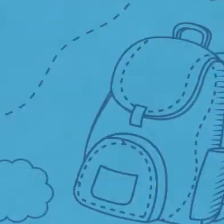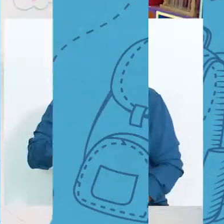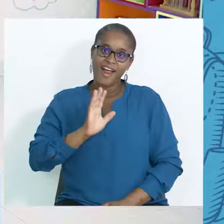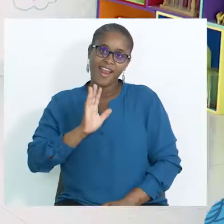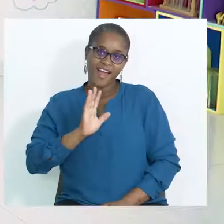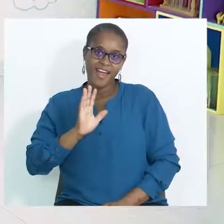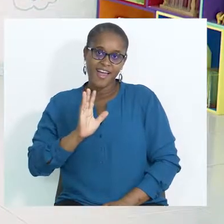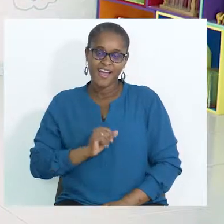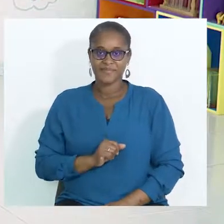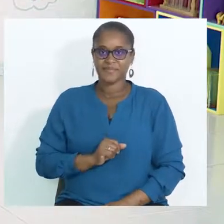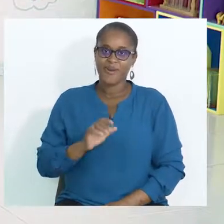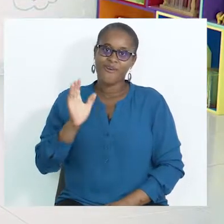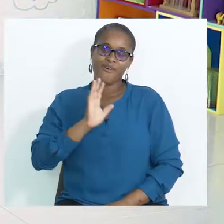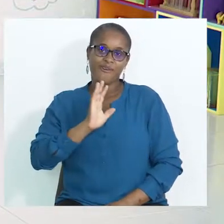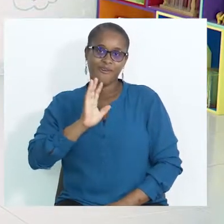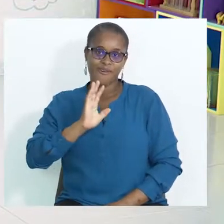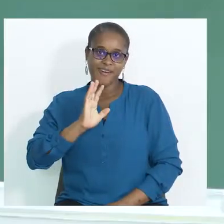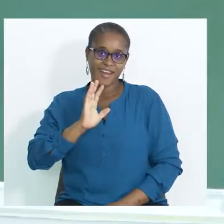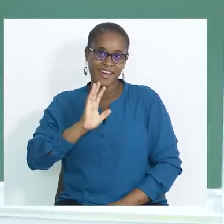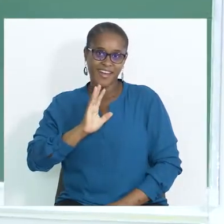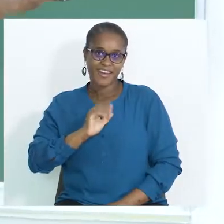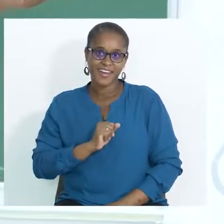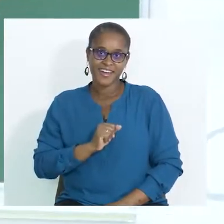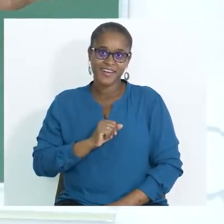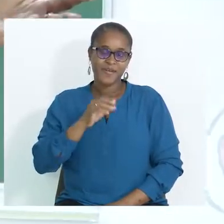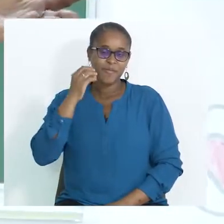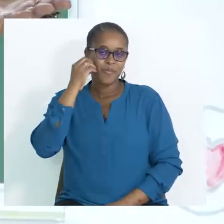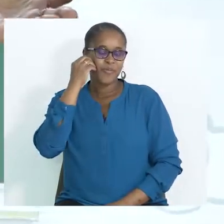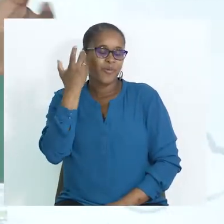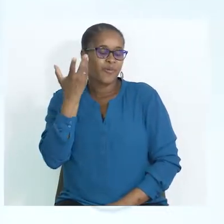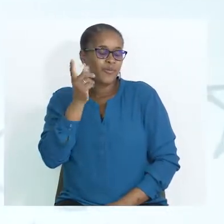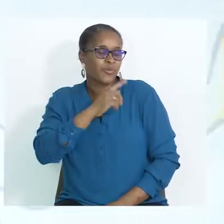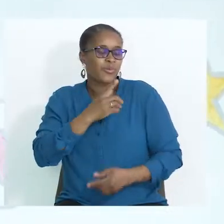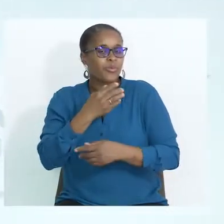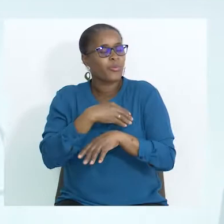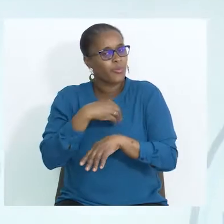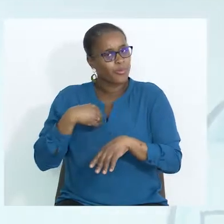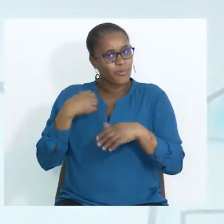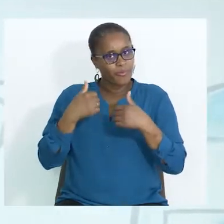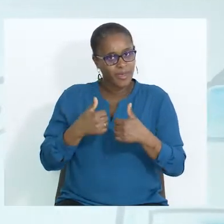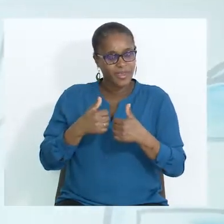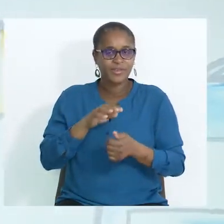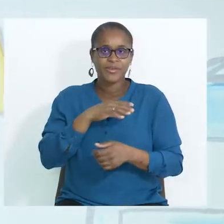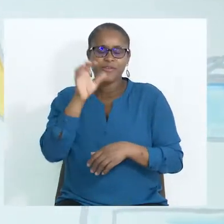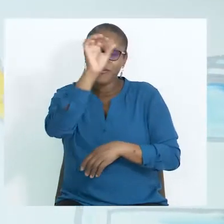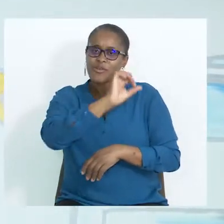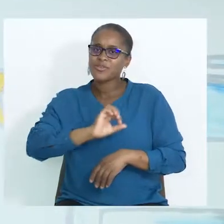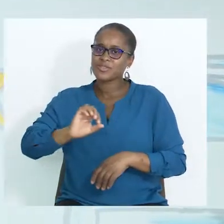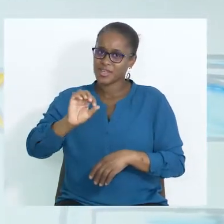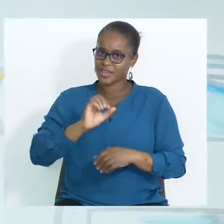o olhar o e a tudo bem